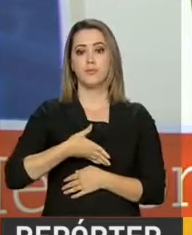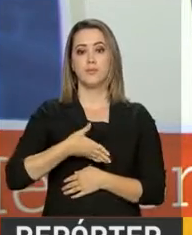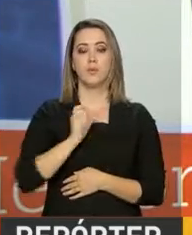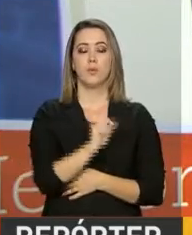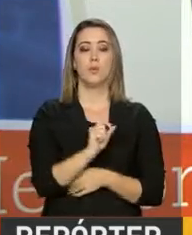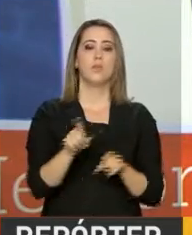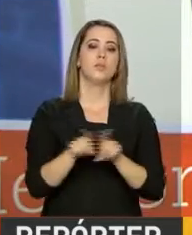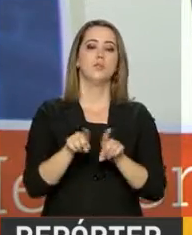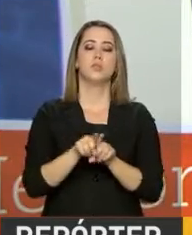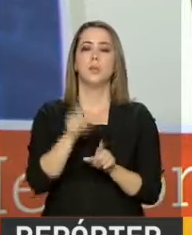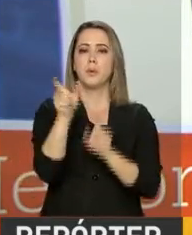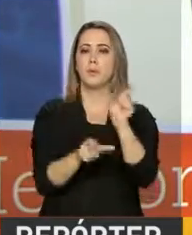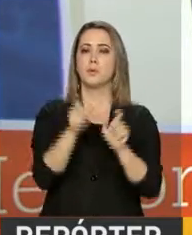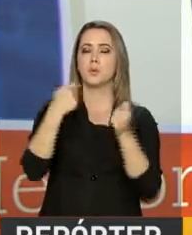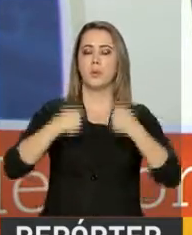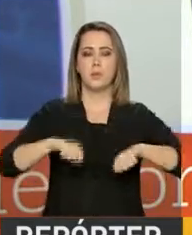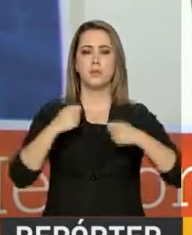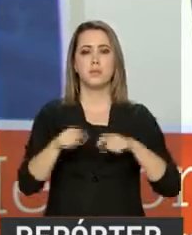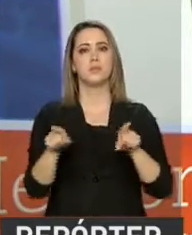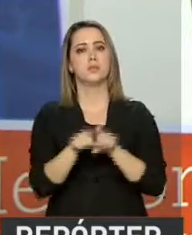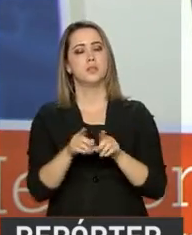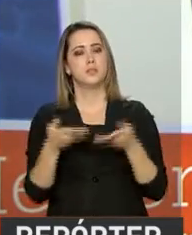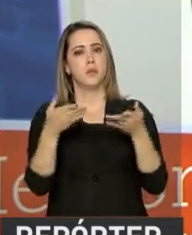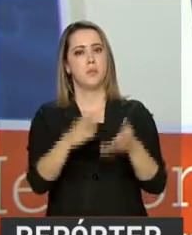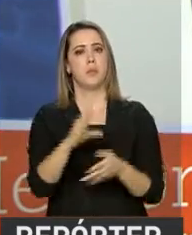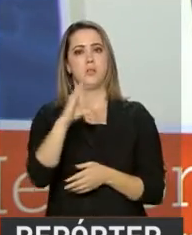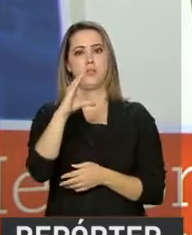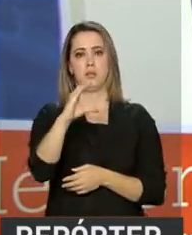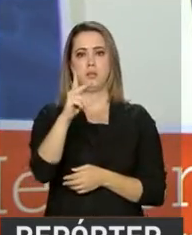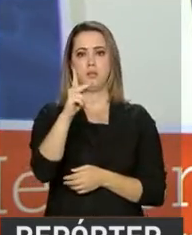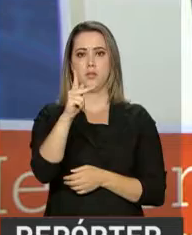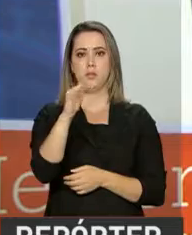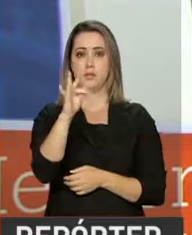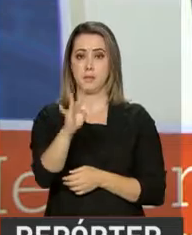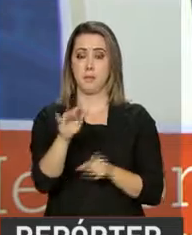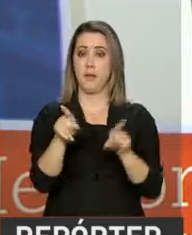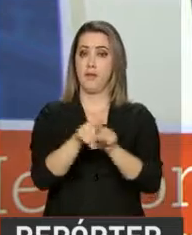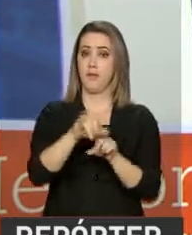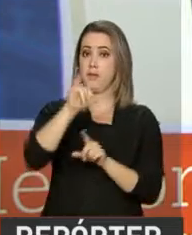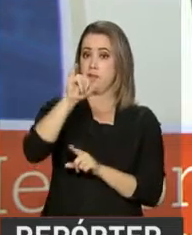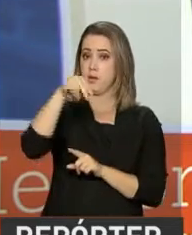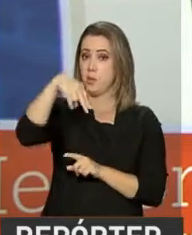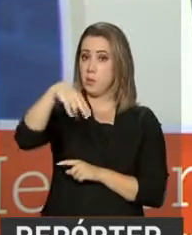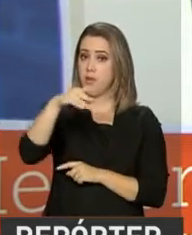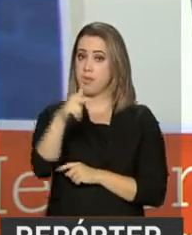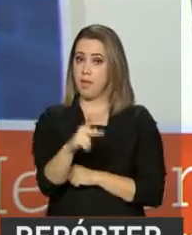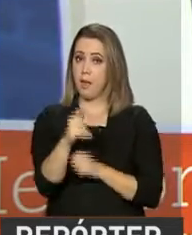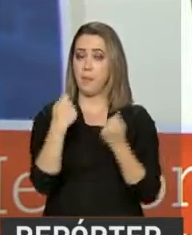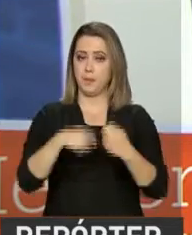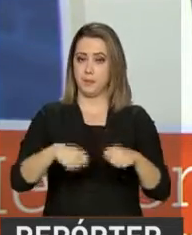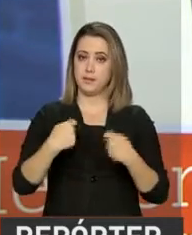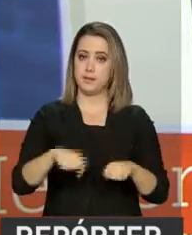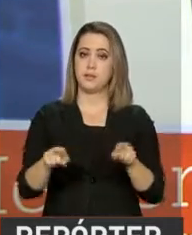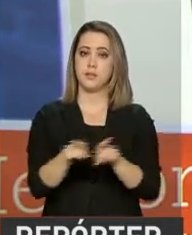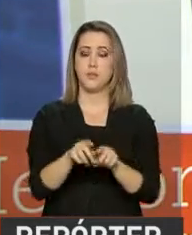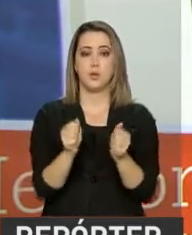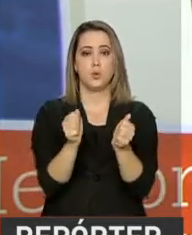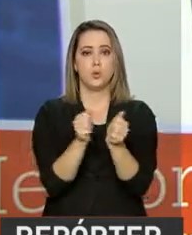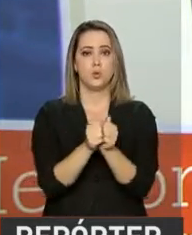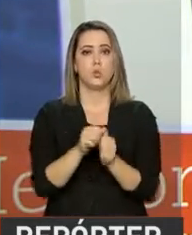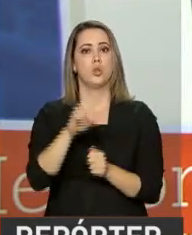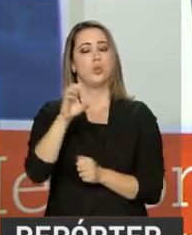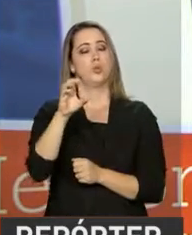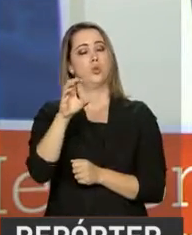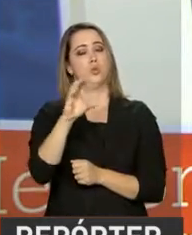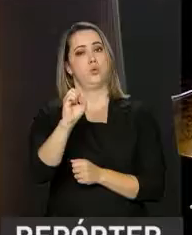melhoresreceitas.mec.gov.br e a merendeira precisa então entrar com seu CPF e o código INEP da escola. A escola precisa estar devidamente regularizada, né, junto ao censo